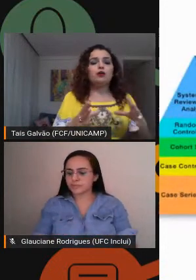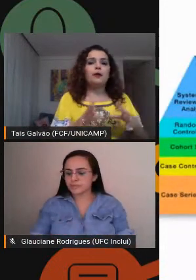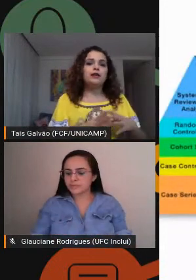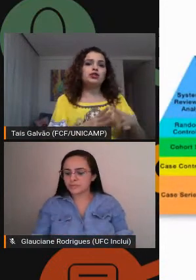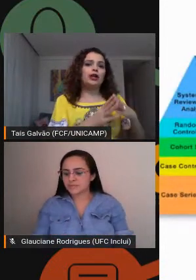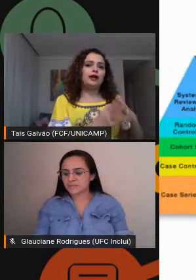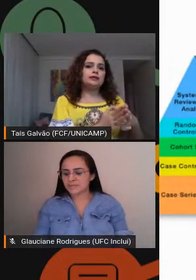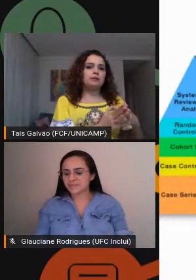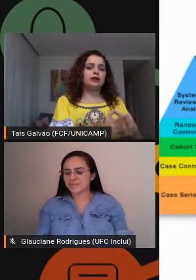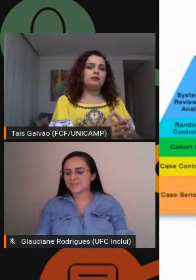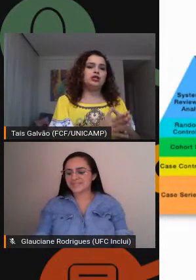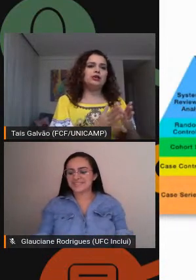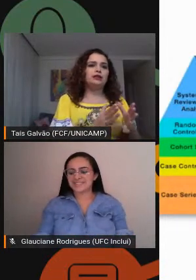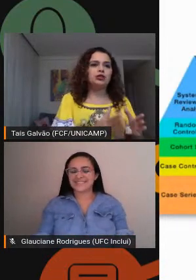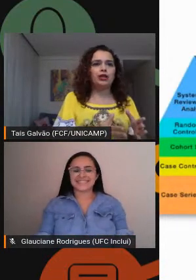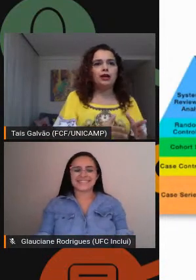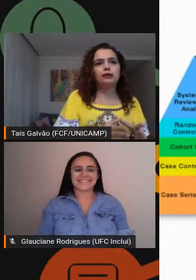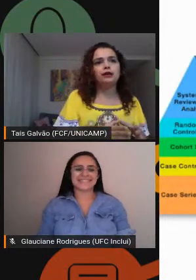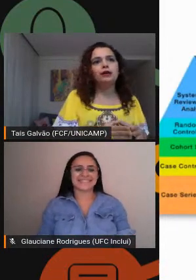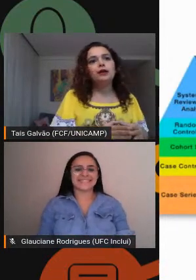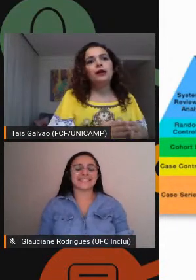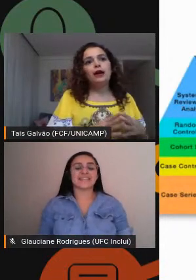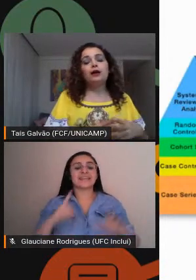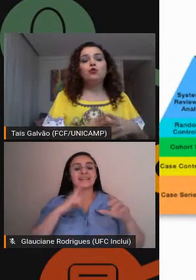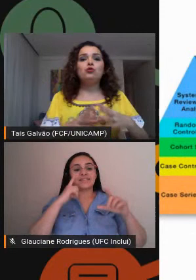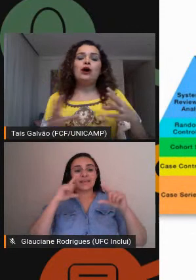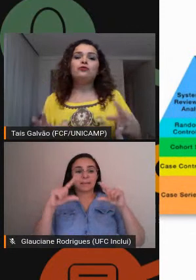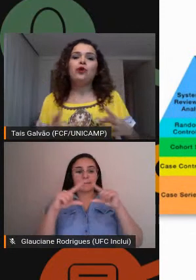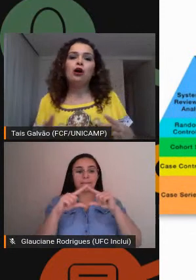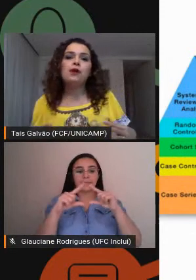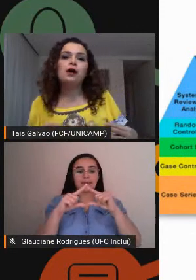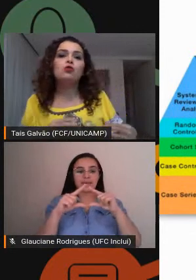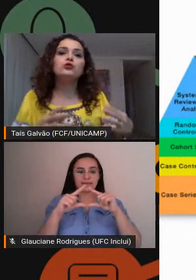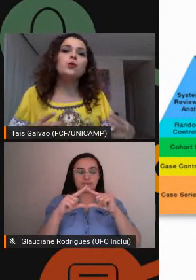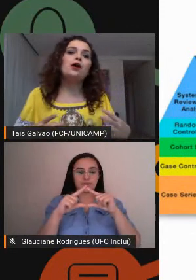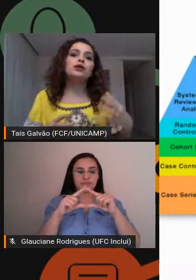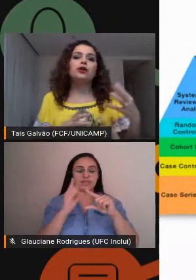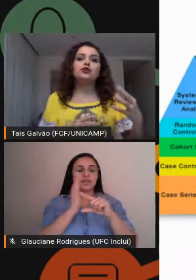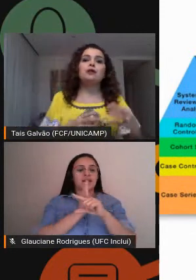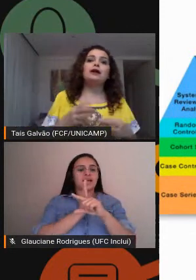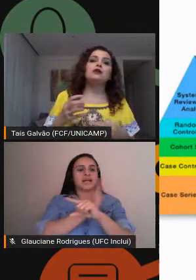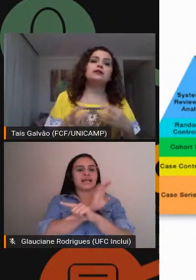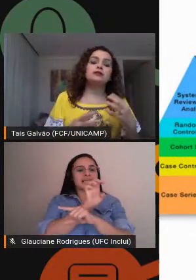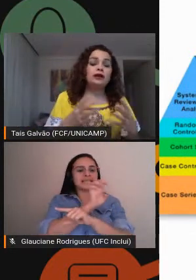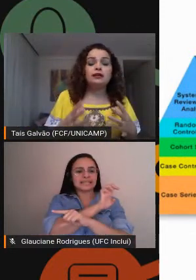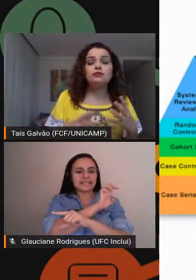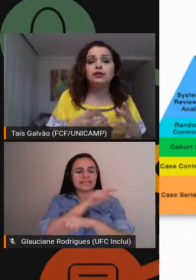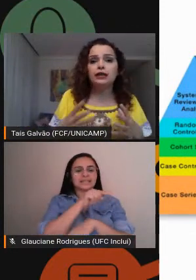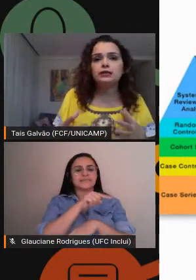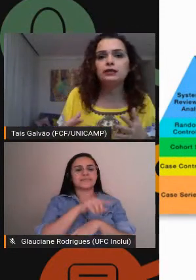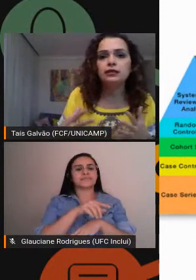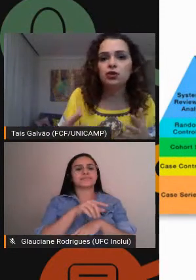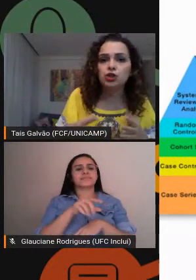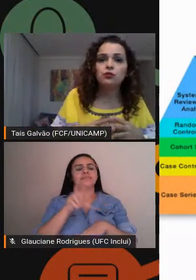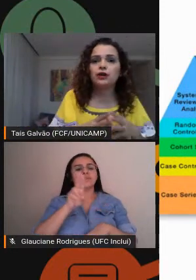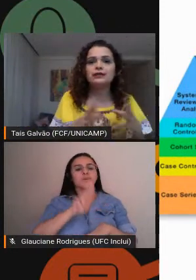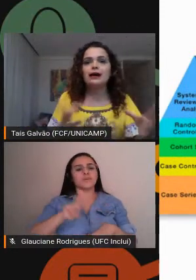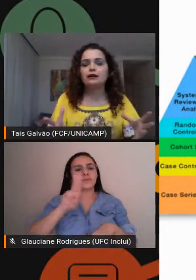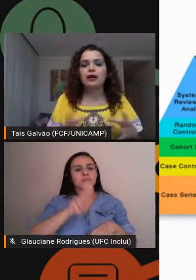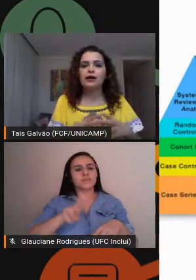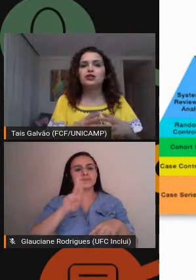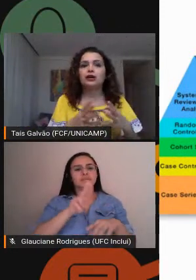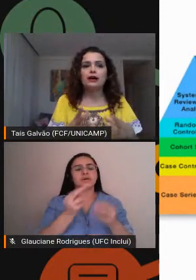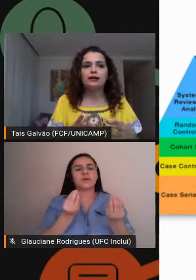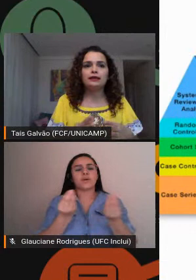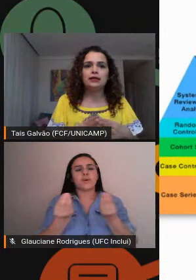Então, geralmente, né, essa pirâmide aqui da esquerda é a forma usual que nós trabalhamos as evidências científicas